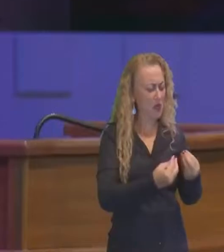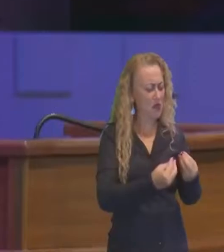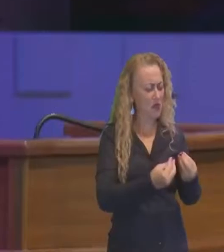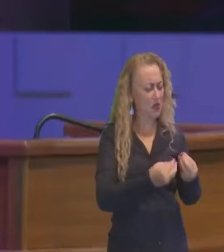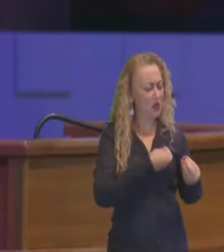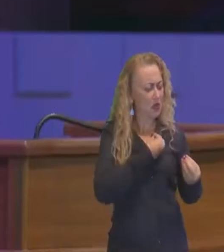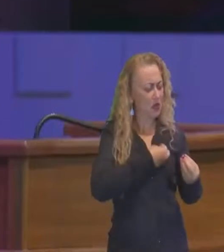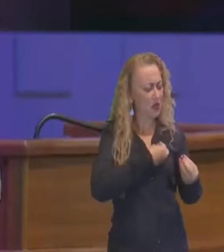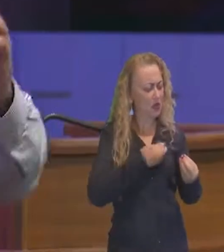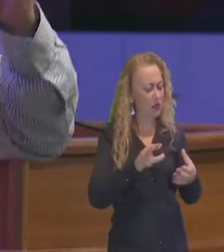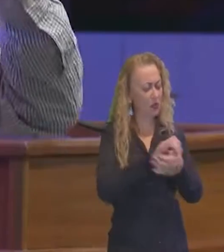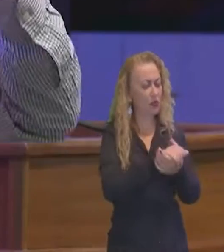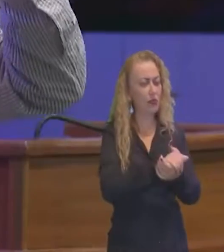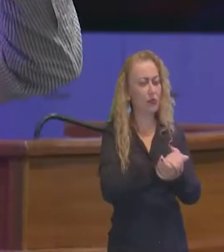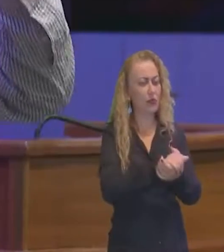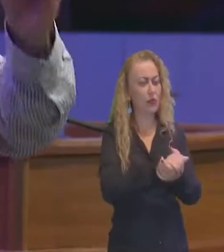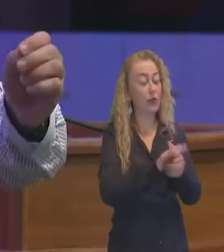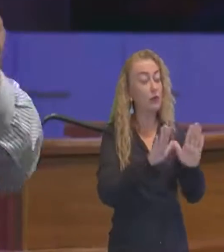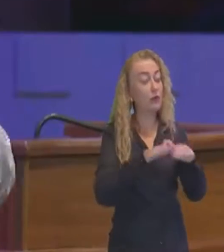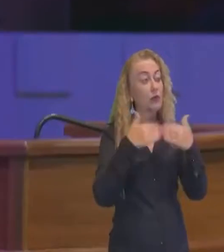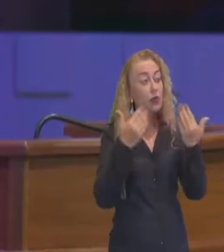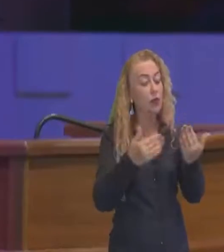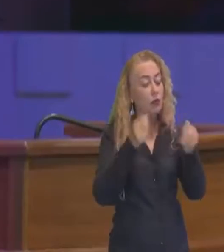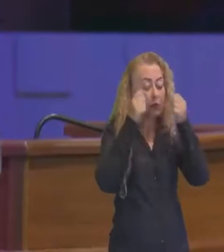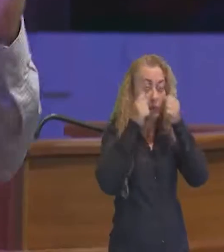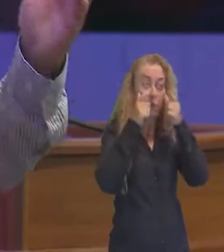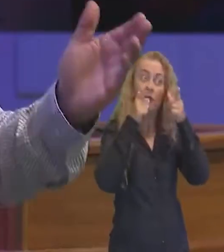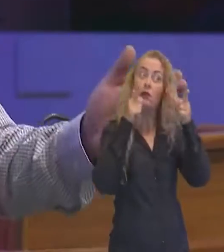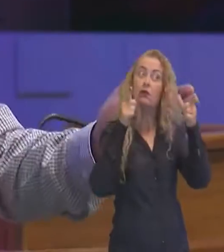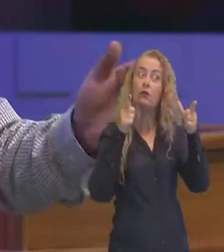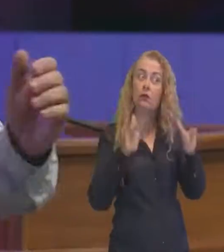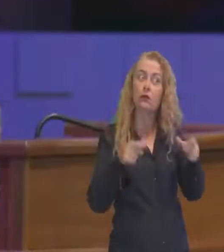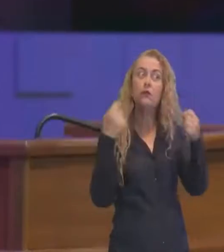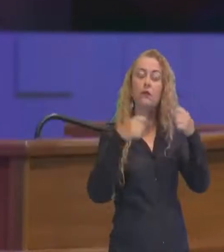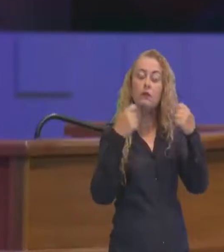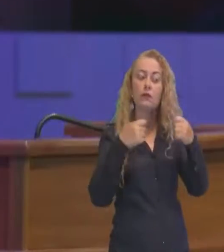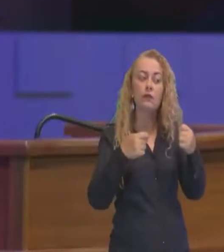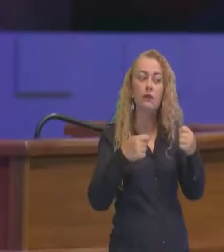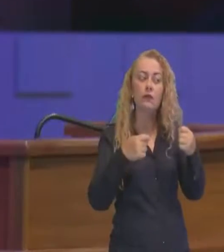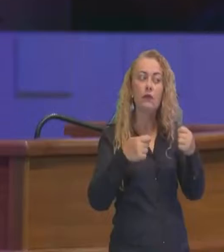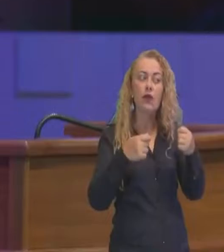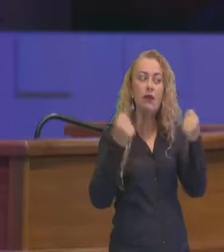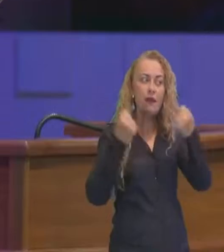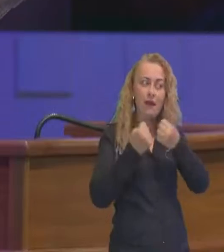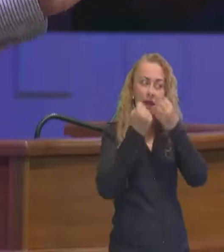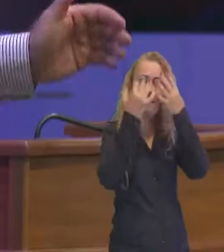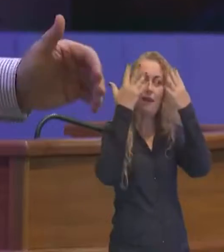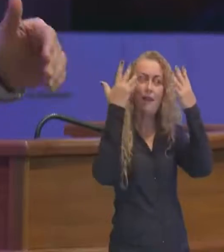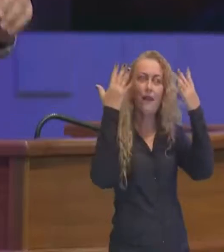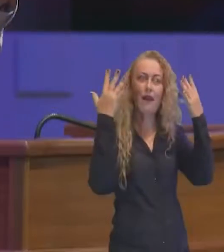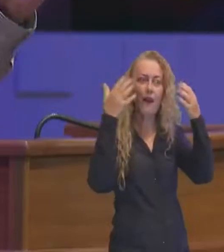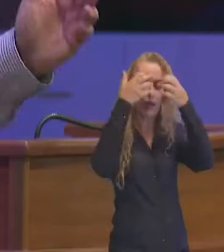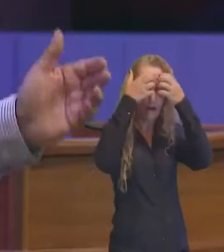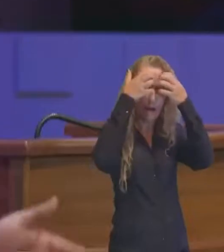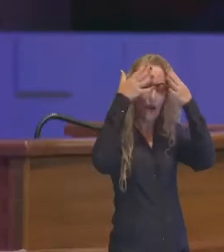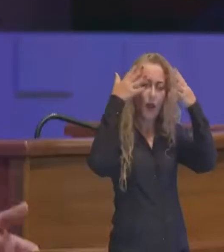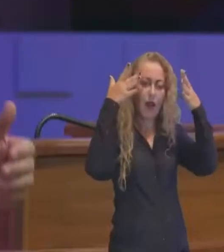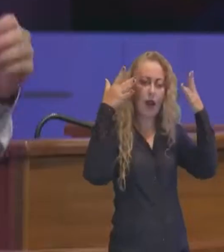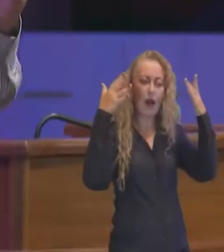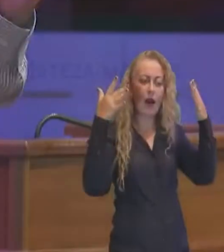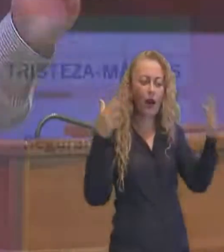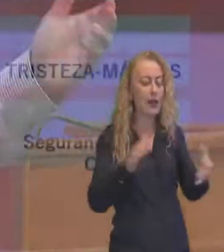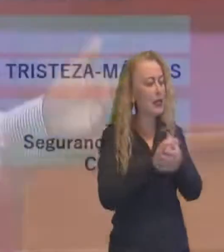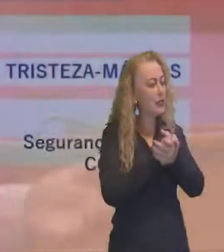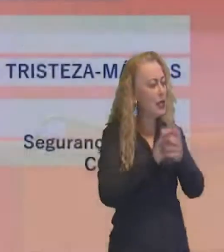casal. Então, irmãos, fiquem atentos a isso, a palavra é clara. Toda a separação, ela gera dor,